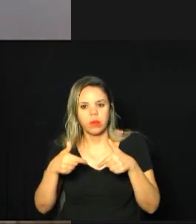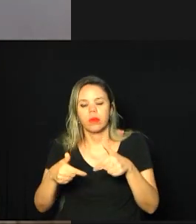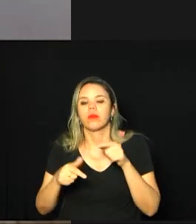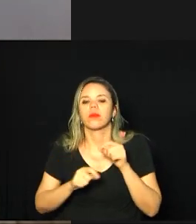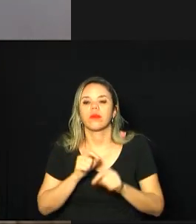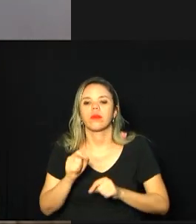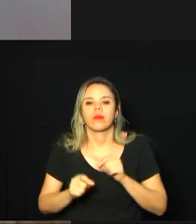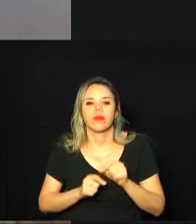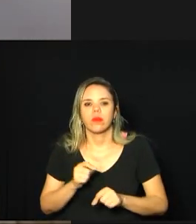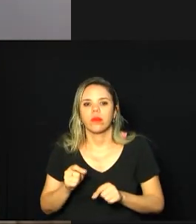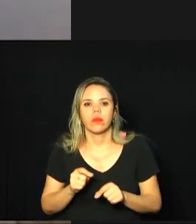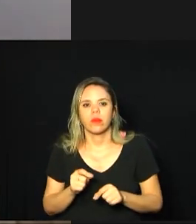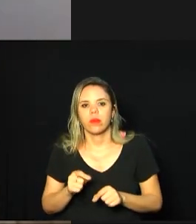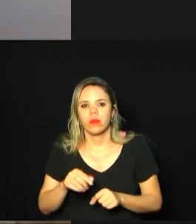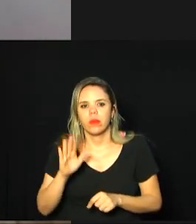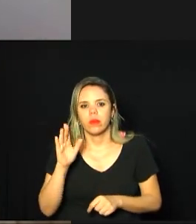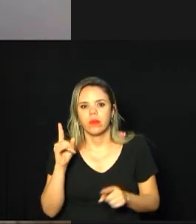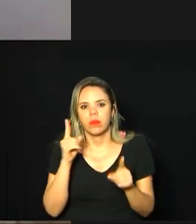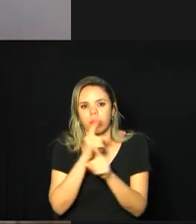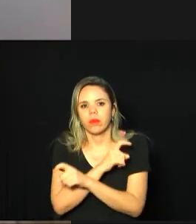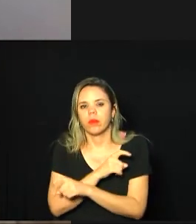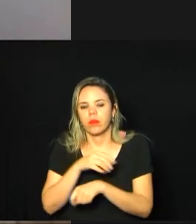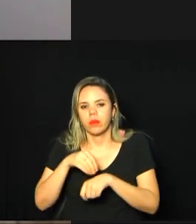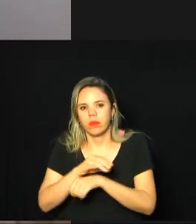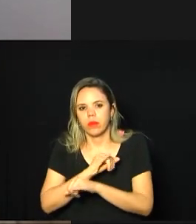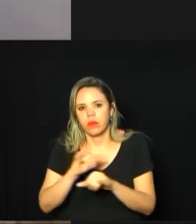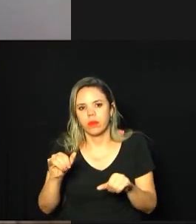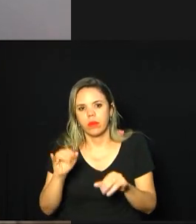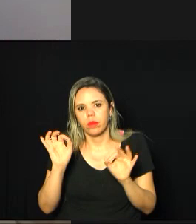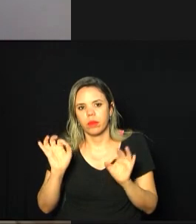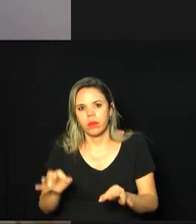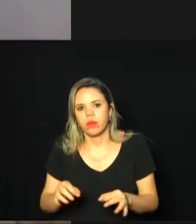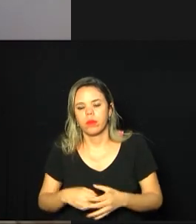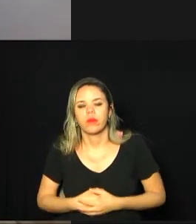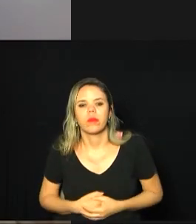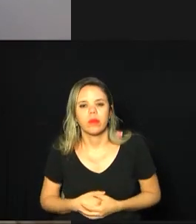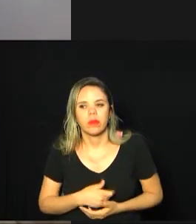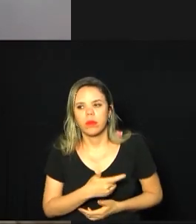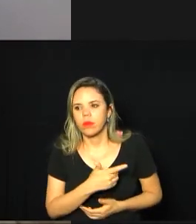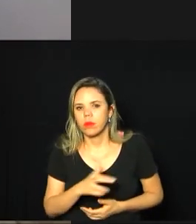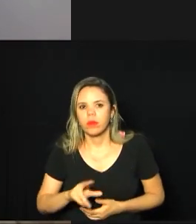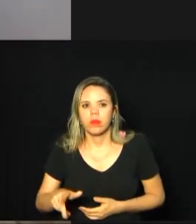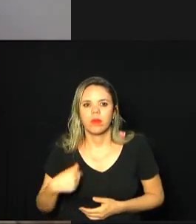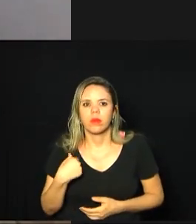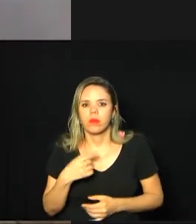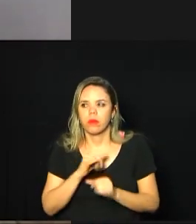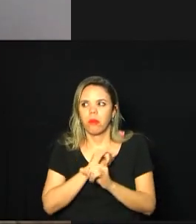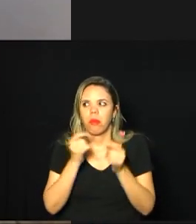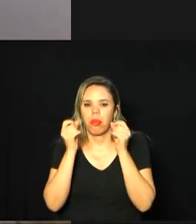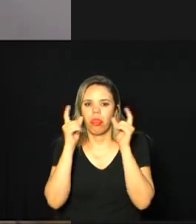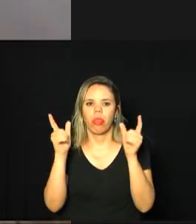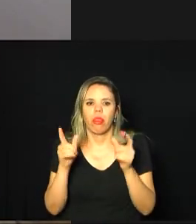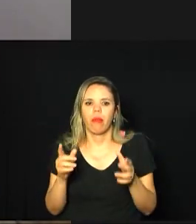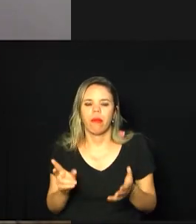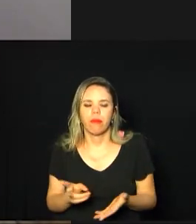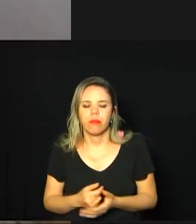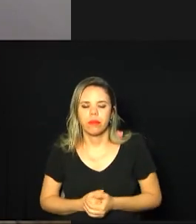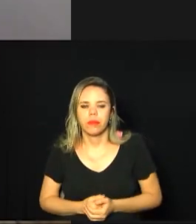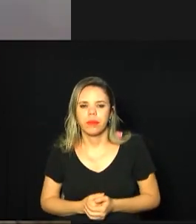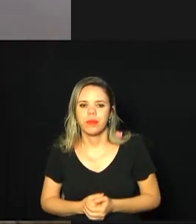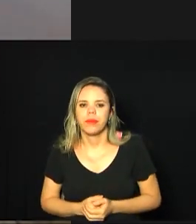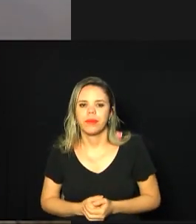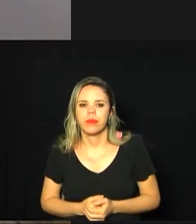que está cada vez mais difícil passar uma informação correta sem sermos chamados de alarmistas. E nem sempre é